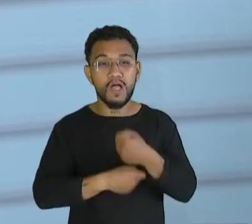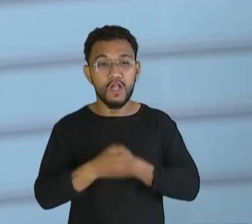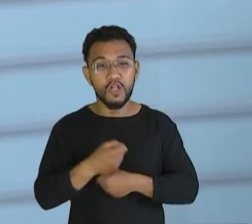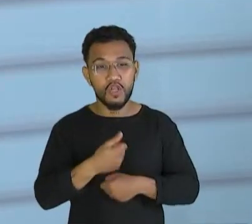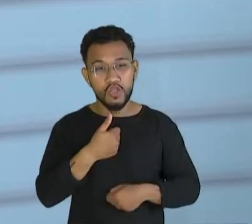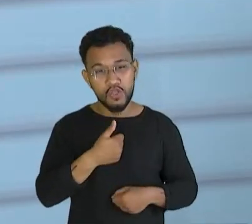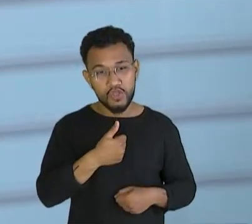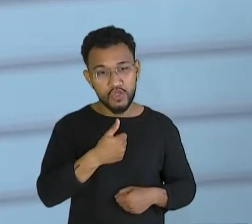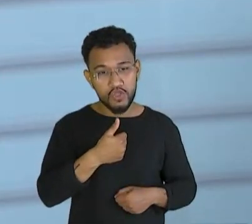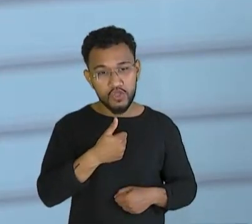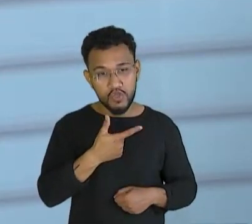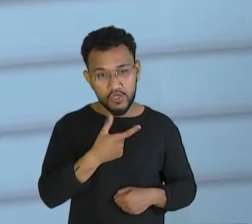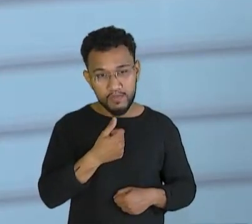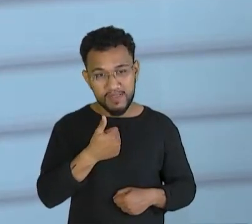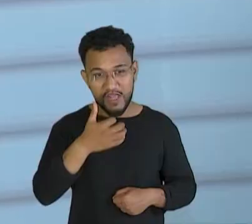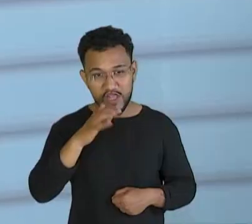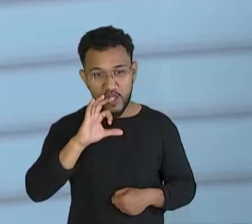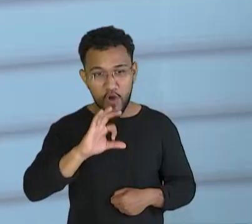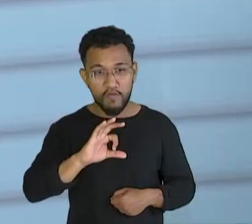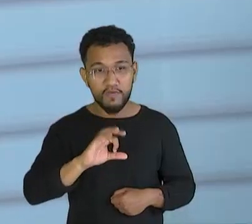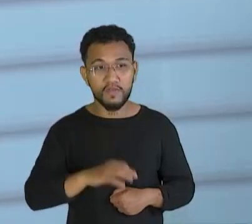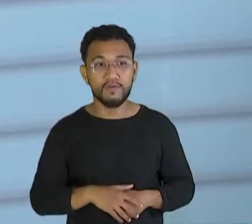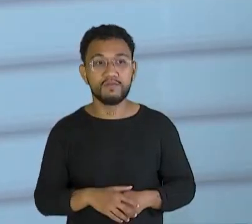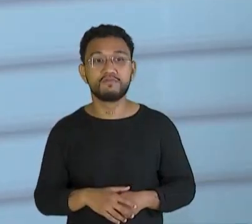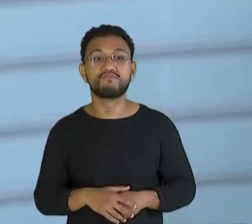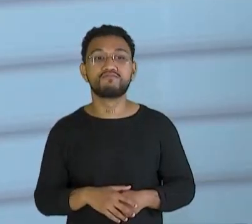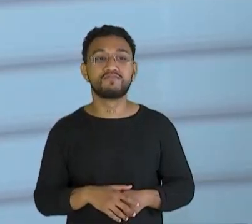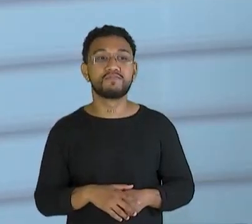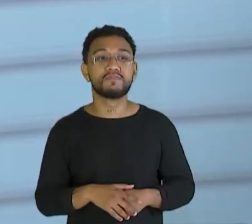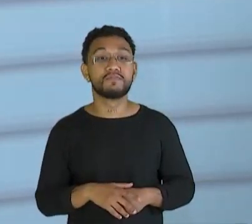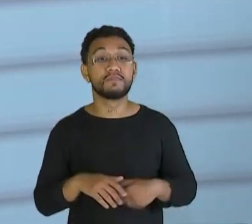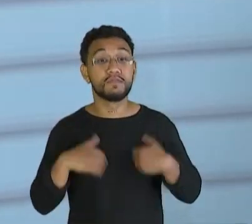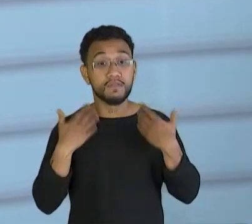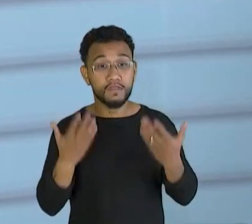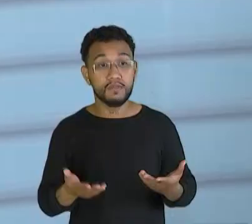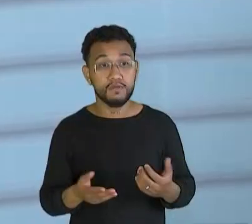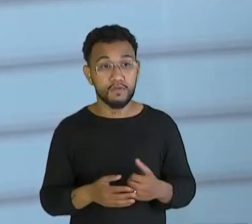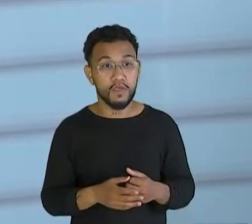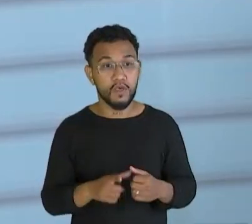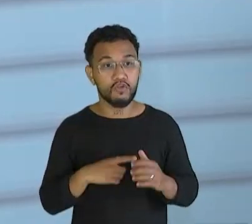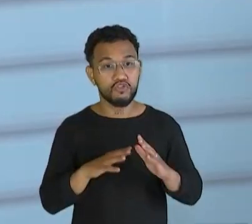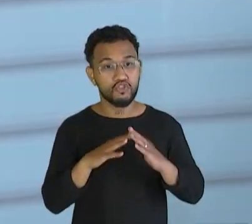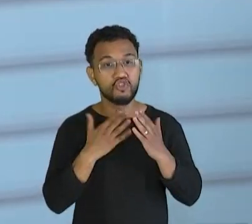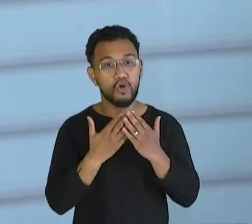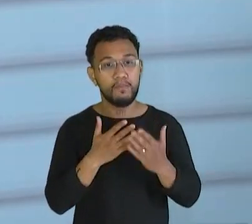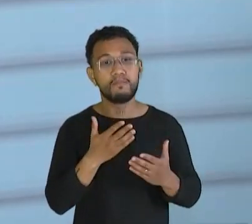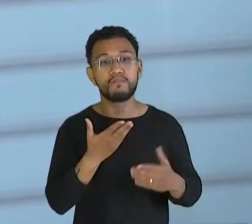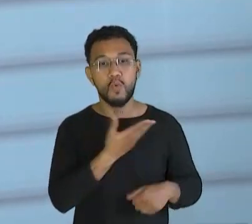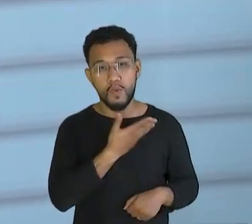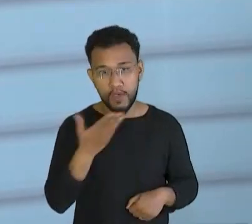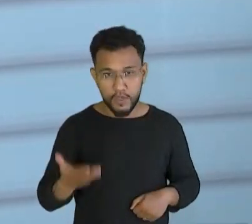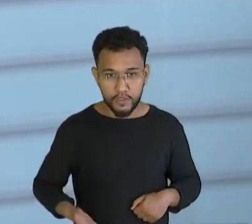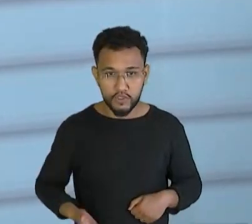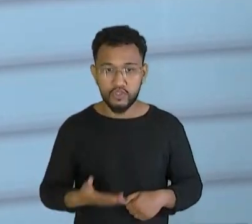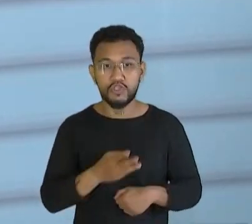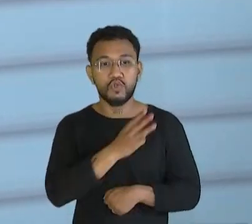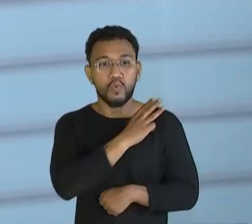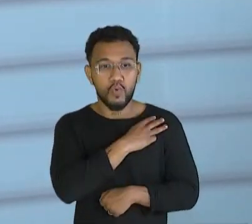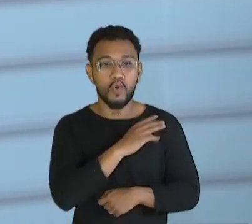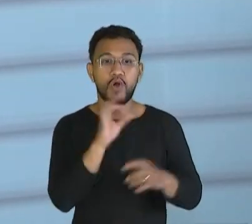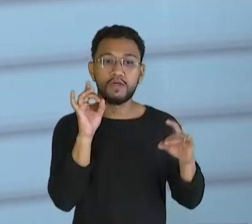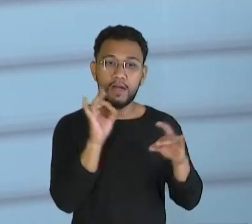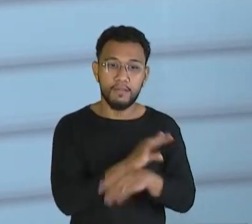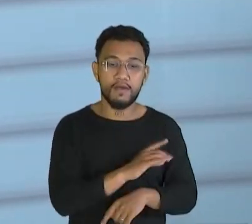como secundarista na casa, né? Então, eu terminei o meu terceiro ano, estudei... Escola pública. Isso. Depois eu fui para o